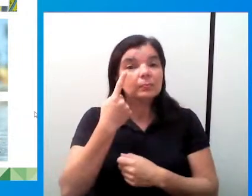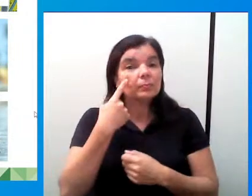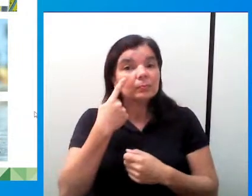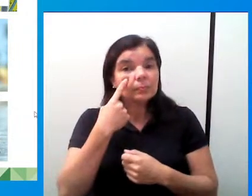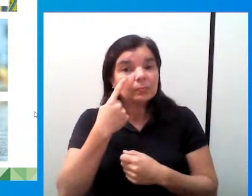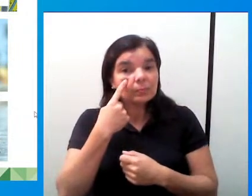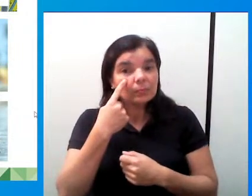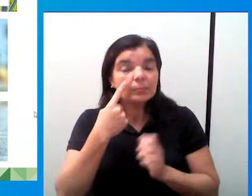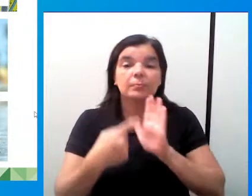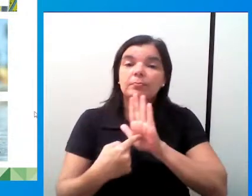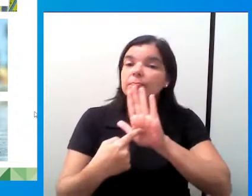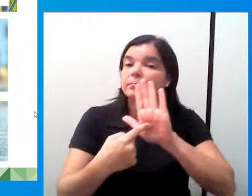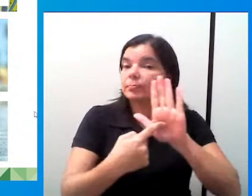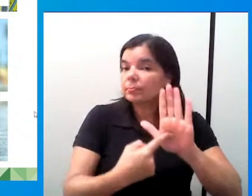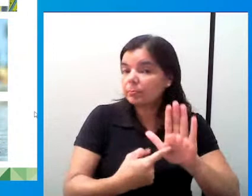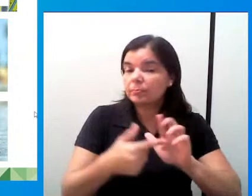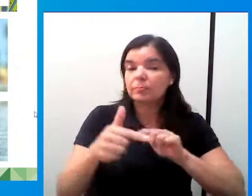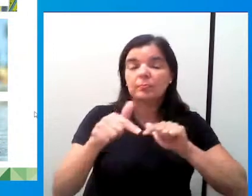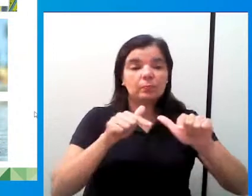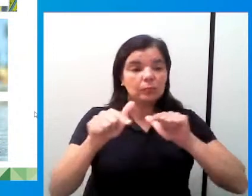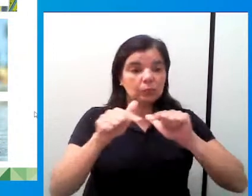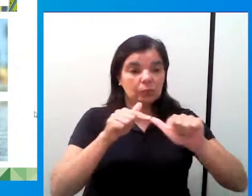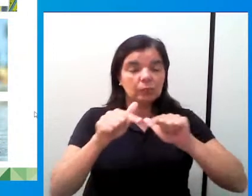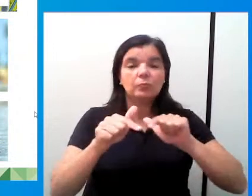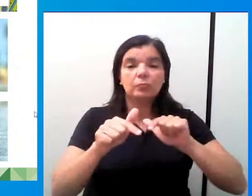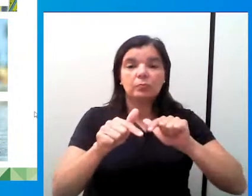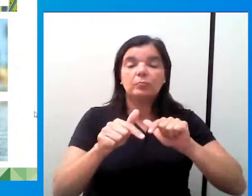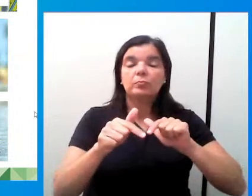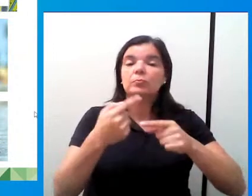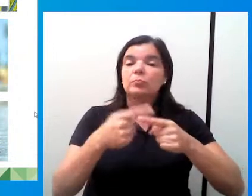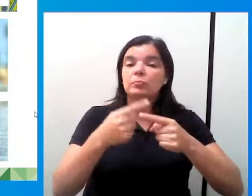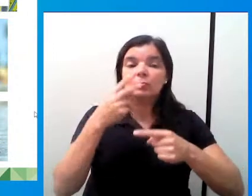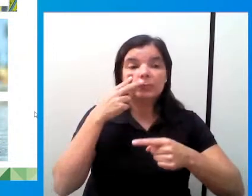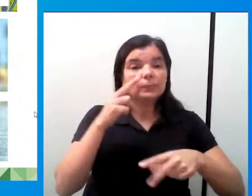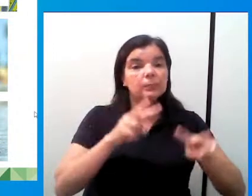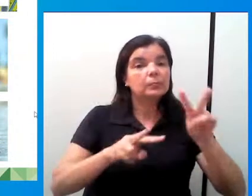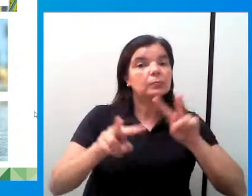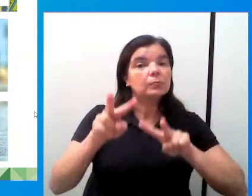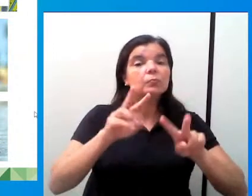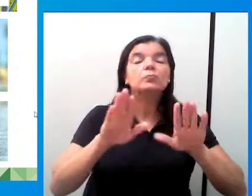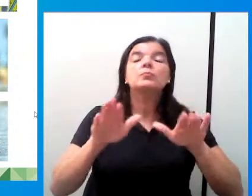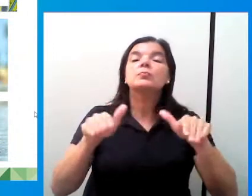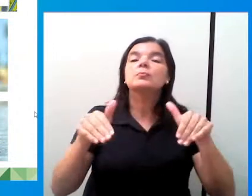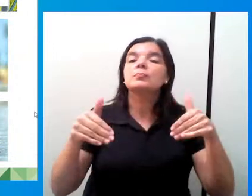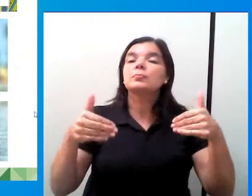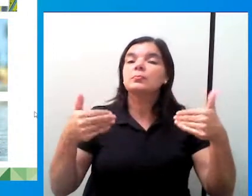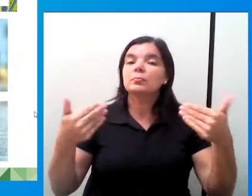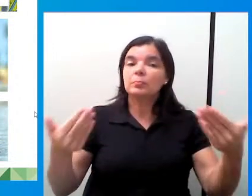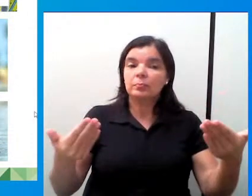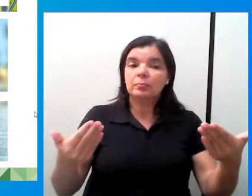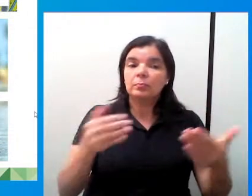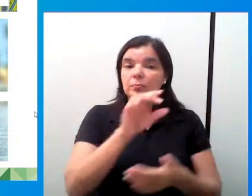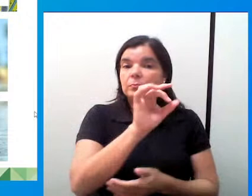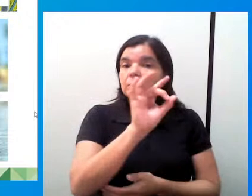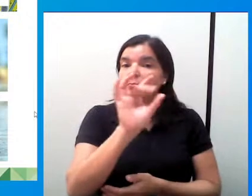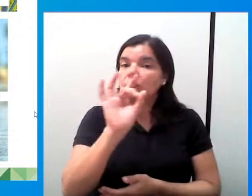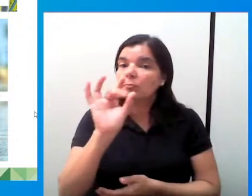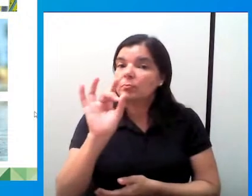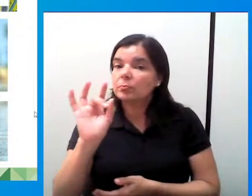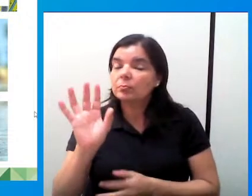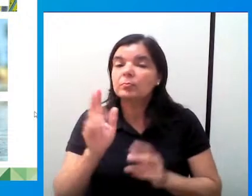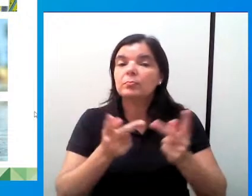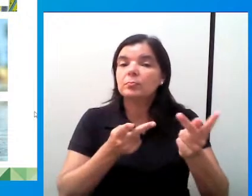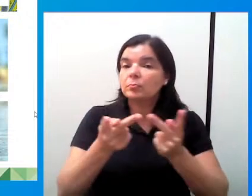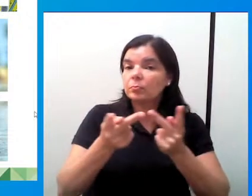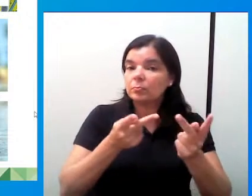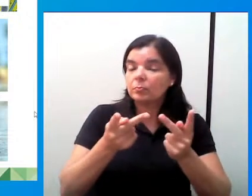fazemos. Ou seja, a extensão ela precisa ser visual. A gente precisa mostrar qual é o impacto social de cada projeto. O